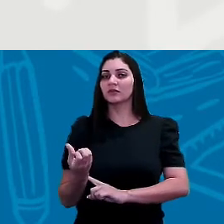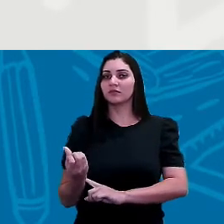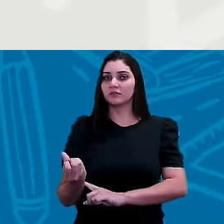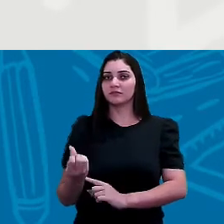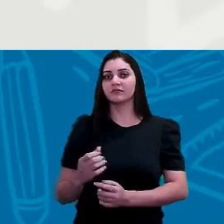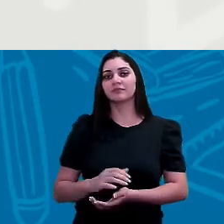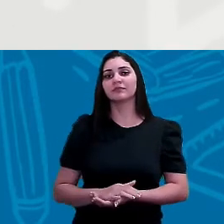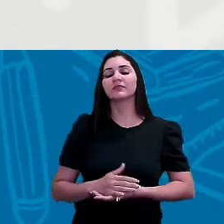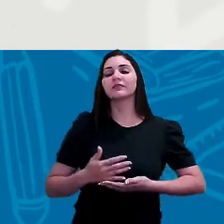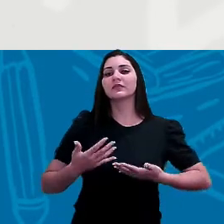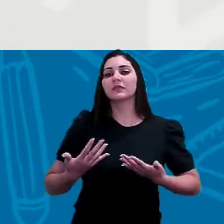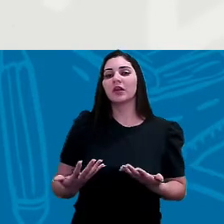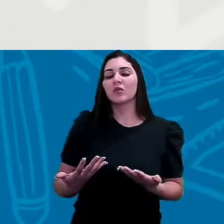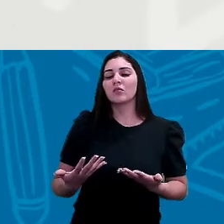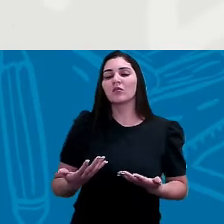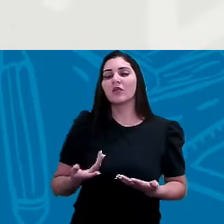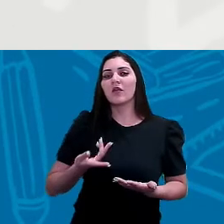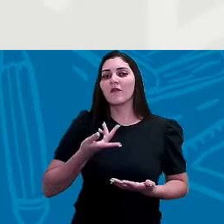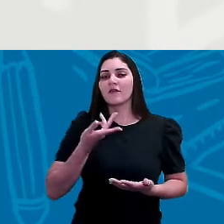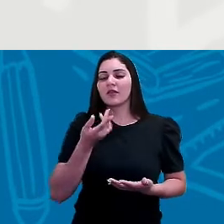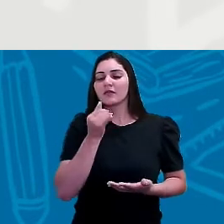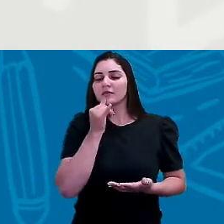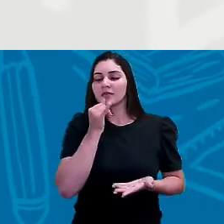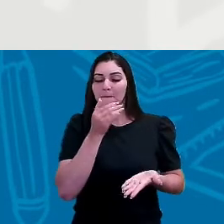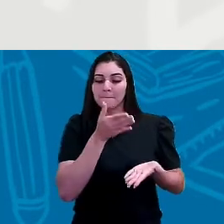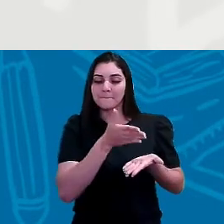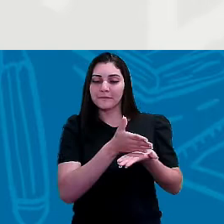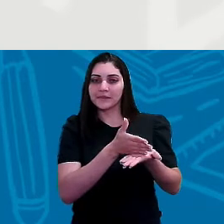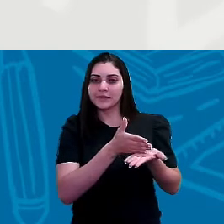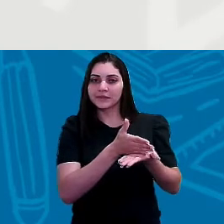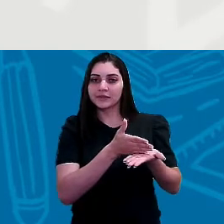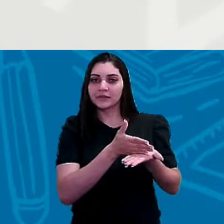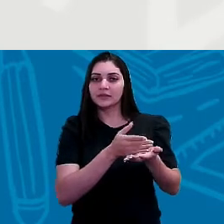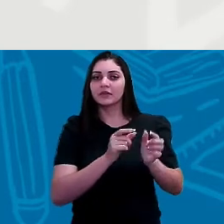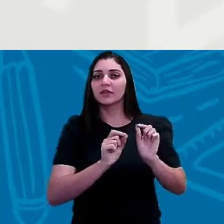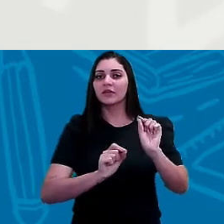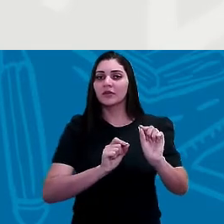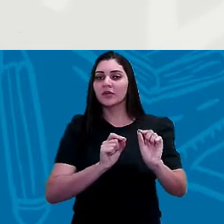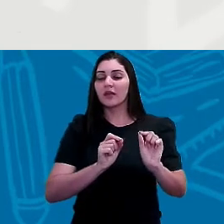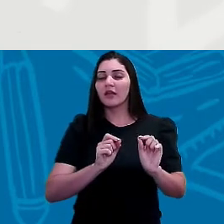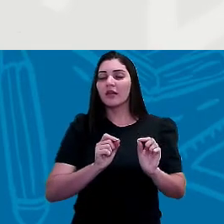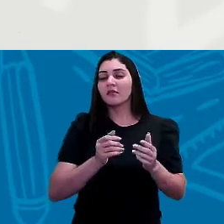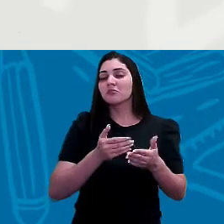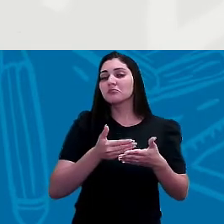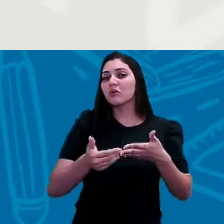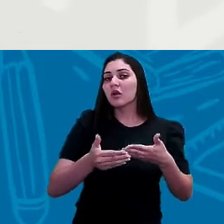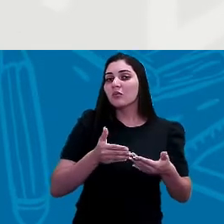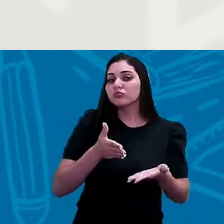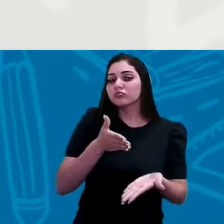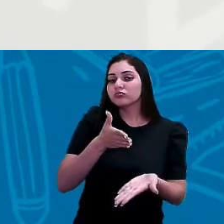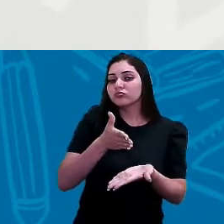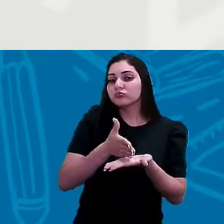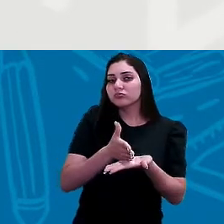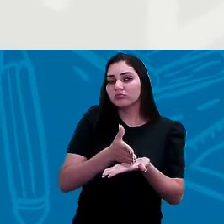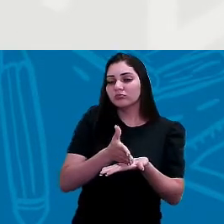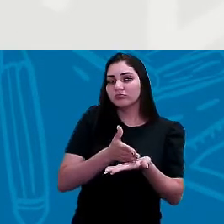tá? Então, quando eu falar de metade, eu vou falar que é algo dividido por 2,